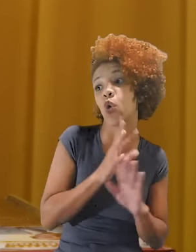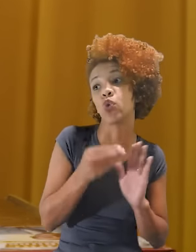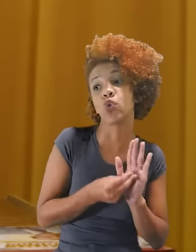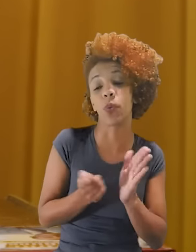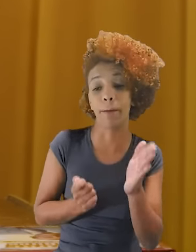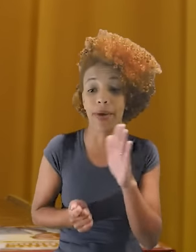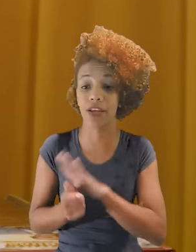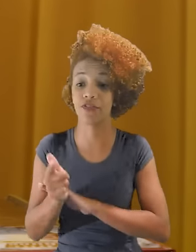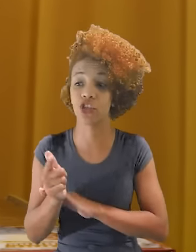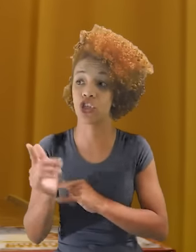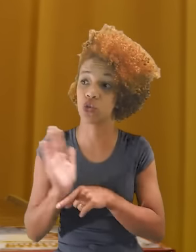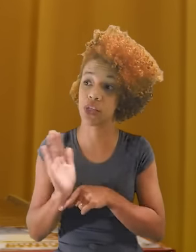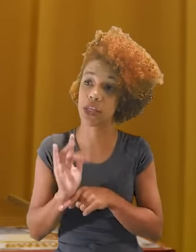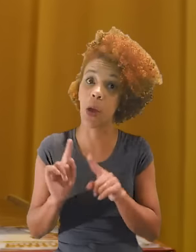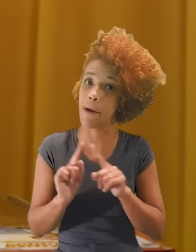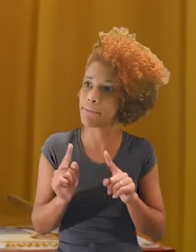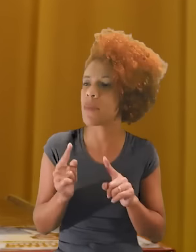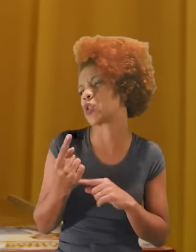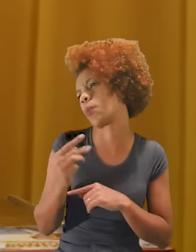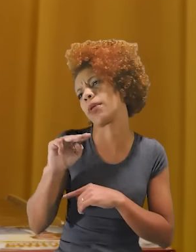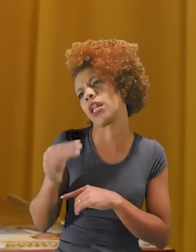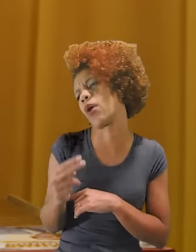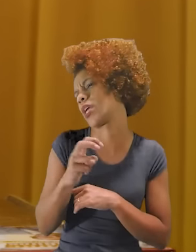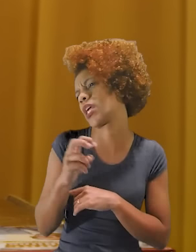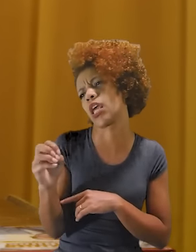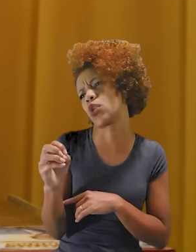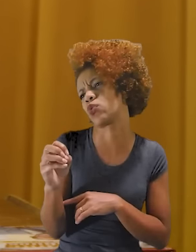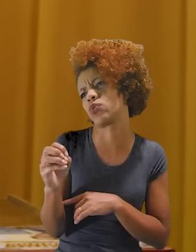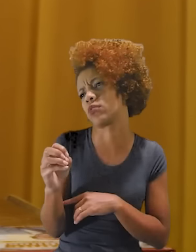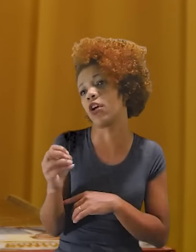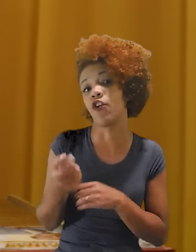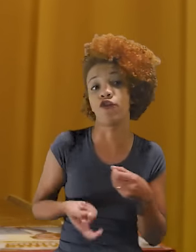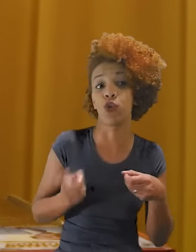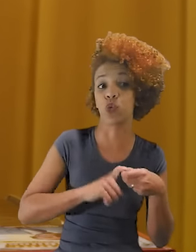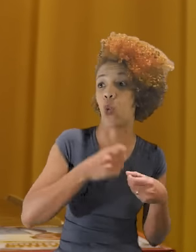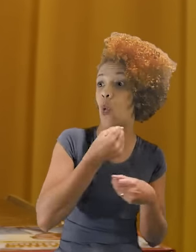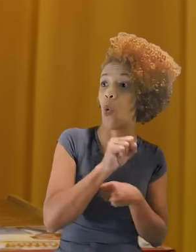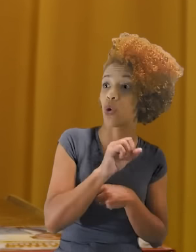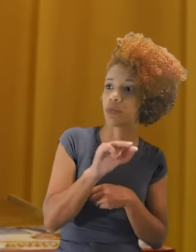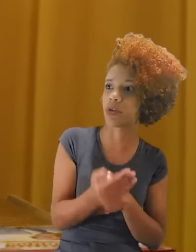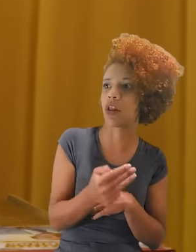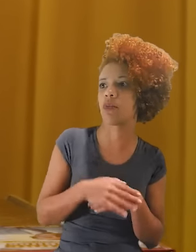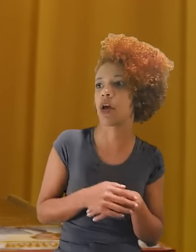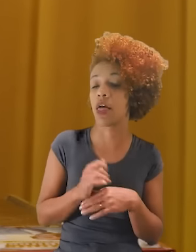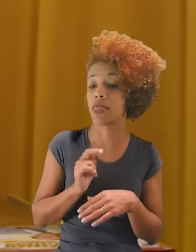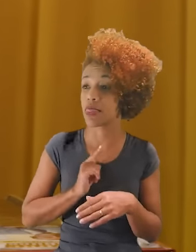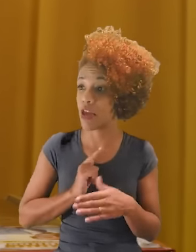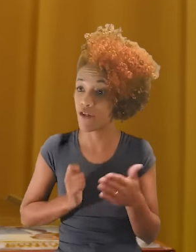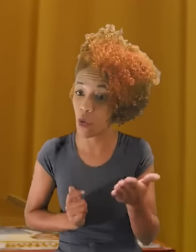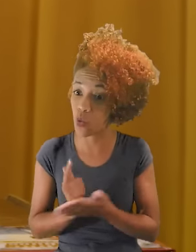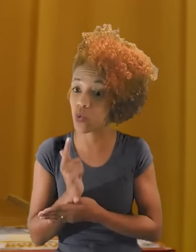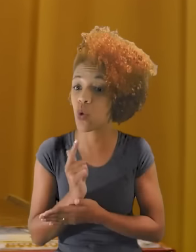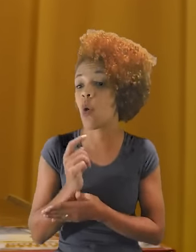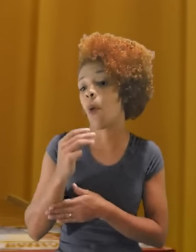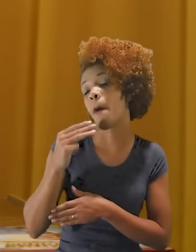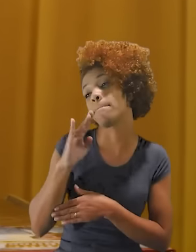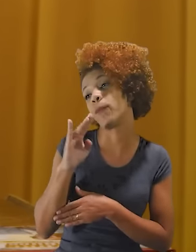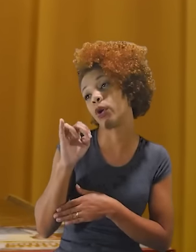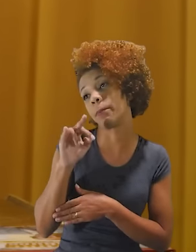no desenho, mas deu certo também. 1,5 milhão de investimento voltou 8. Tanto que o cara comprou o estúdio de Burbank, que é até onde eles estão